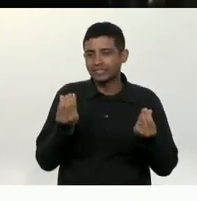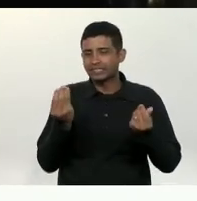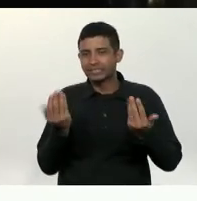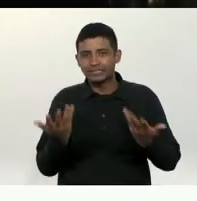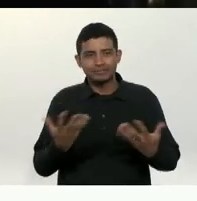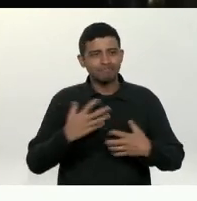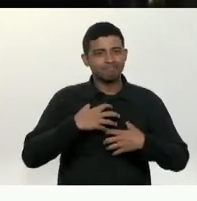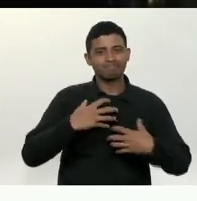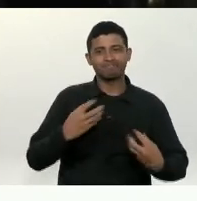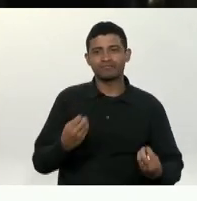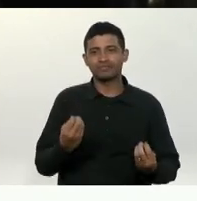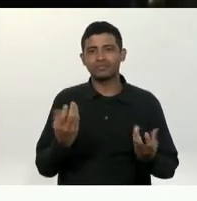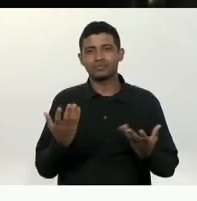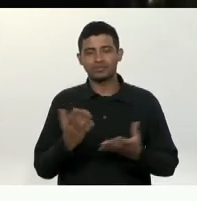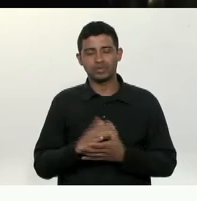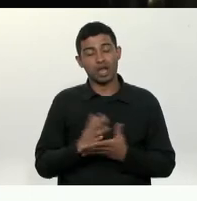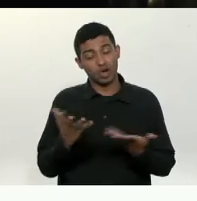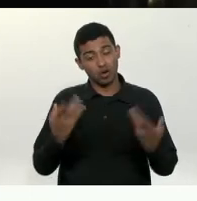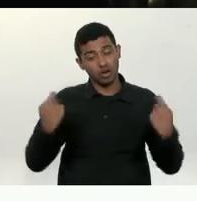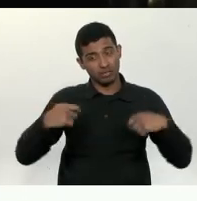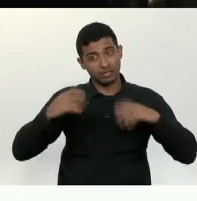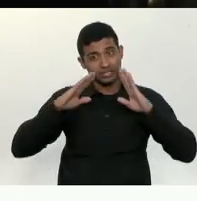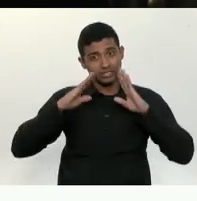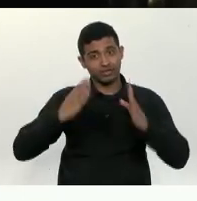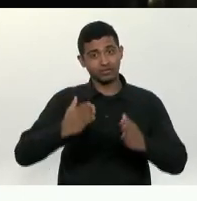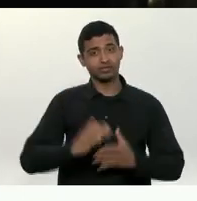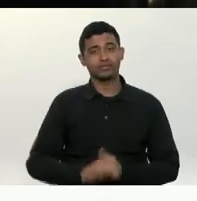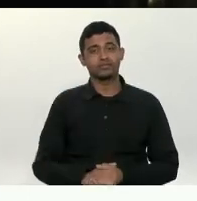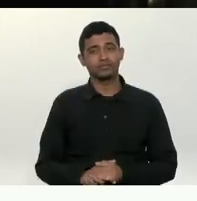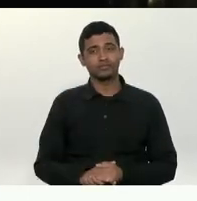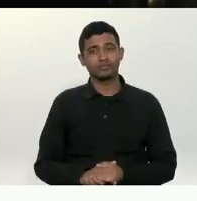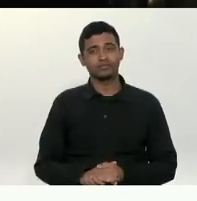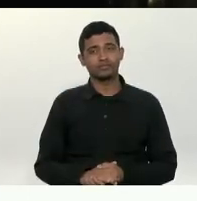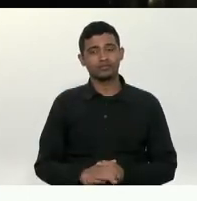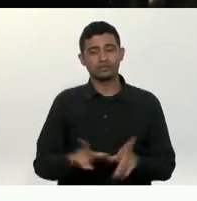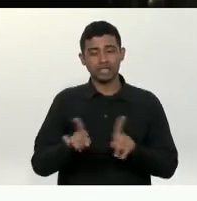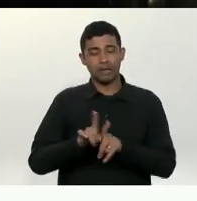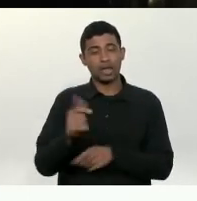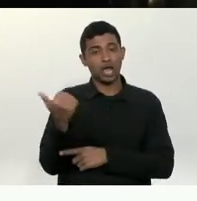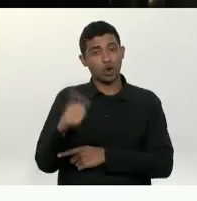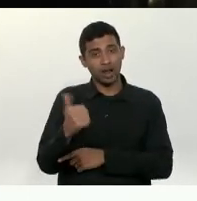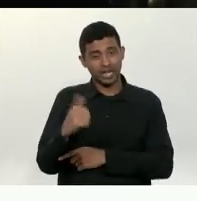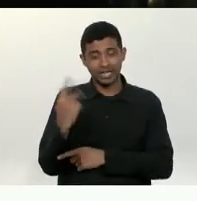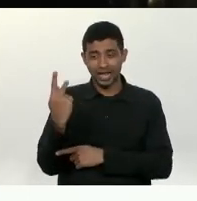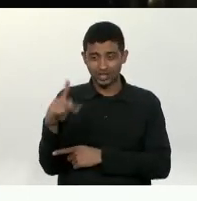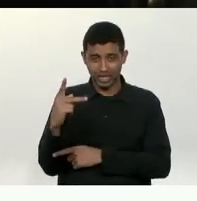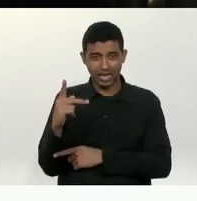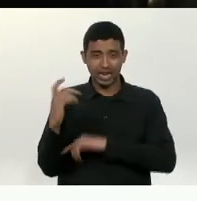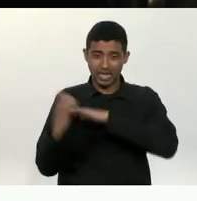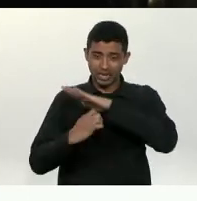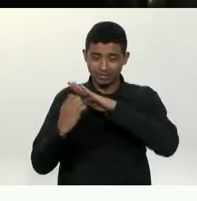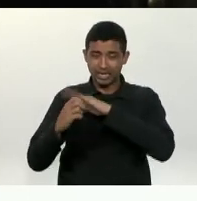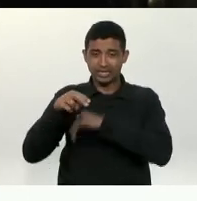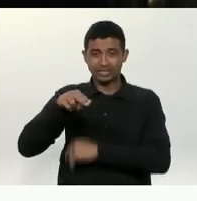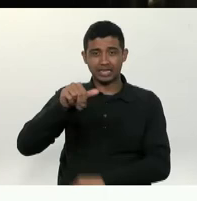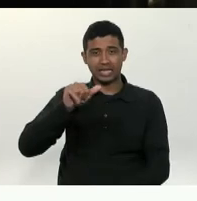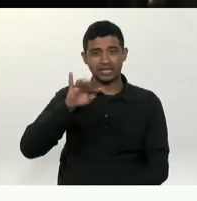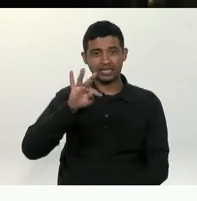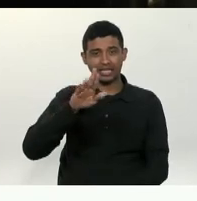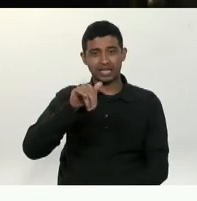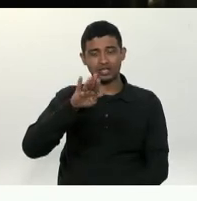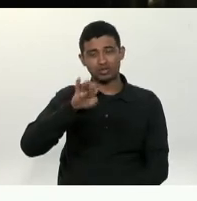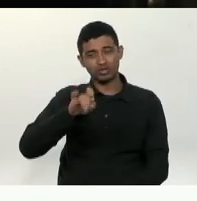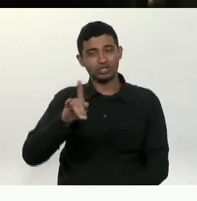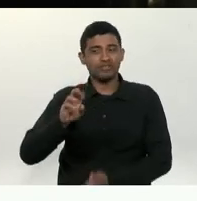momento. O serviço, a qualidade do serviço também da Natos de vem comprometendo em